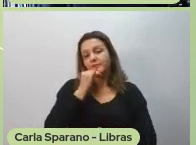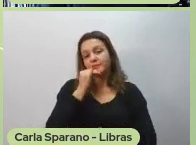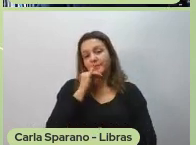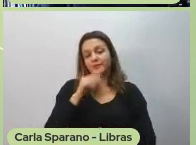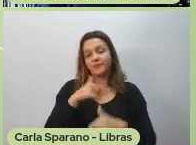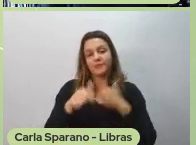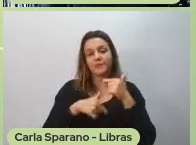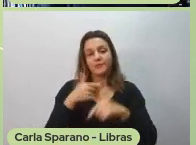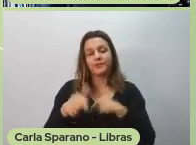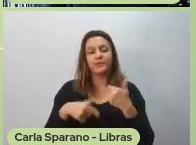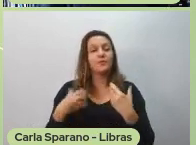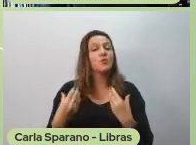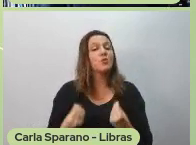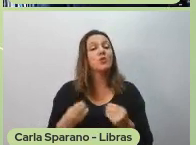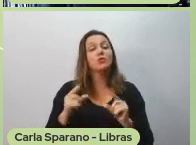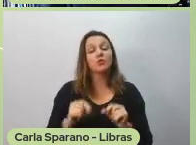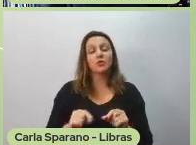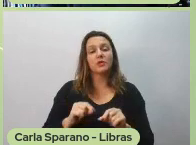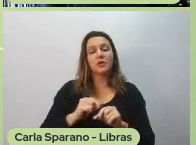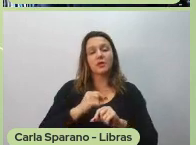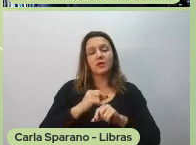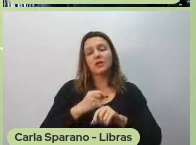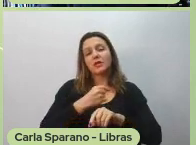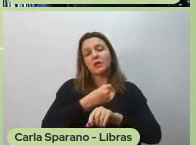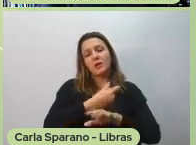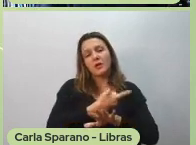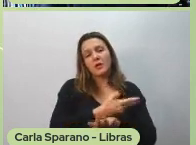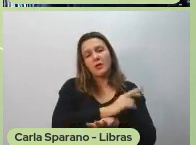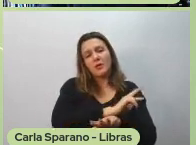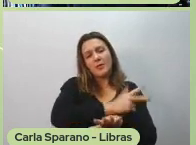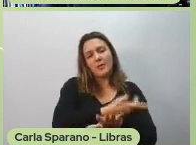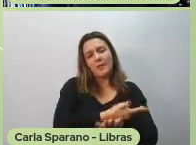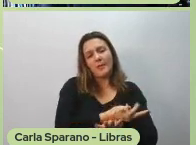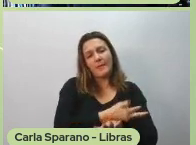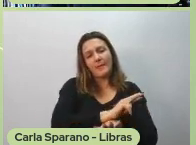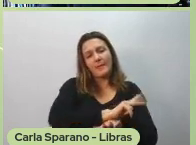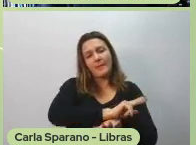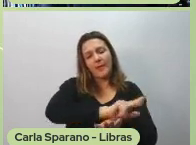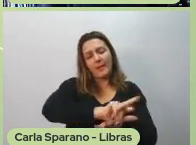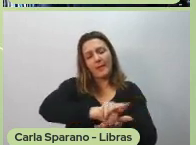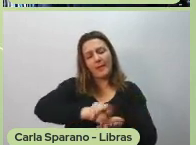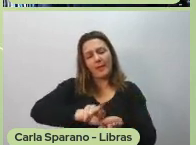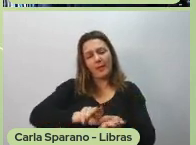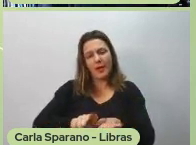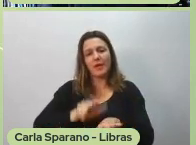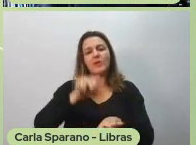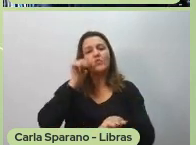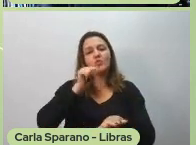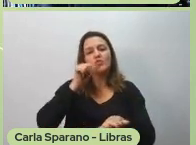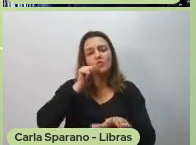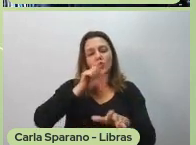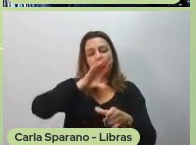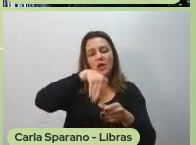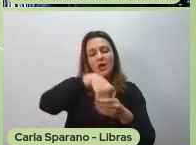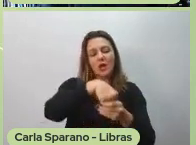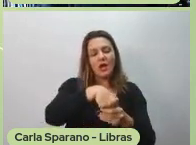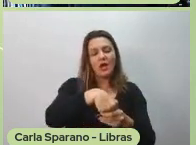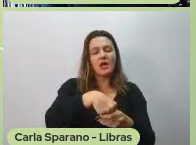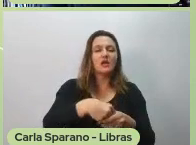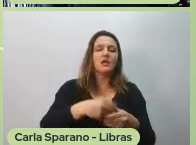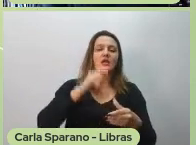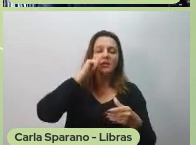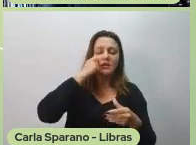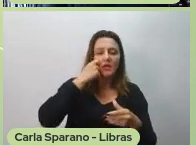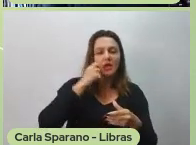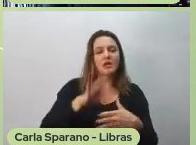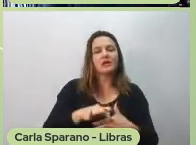trabalhamos muito as interseccionalidades. Então, a gente tem uma mulher negra que está numa posição de liderança, ou galga uma